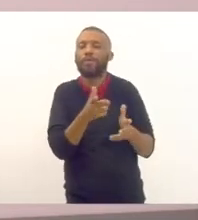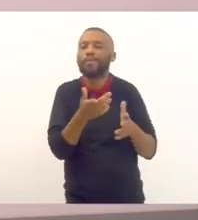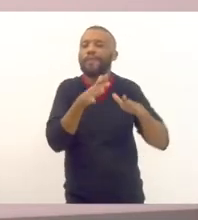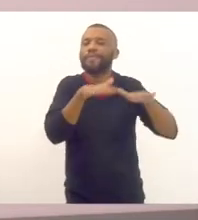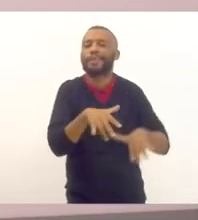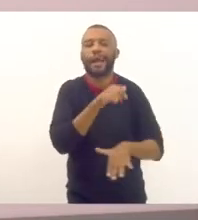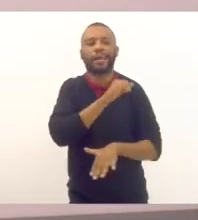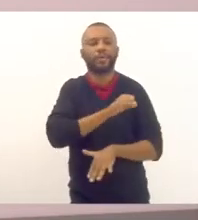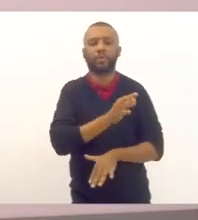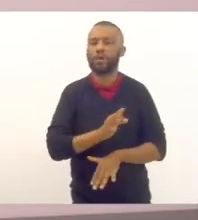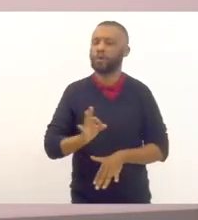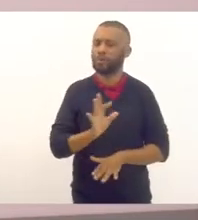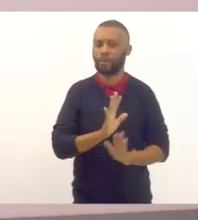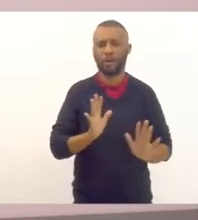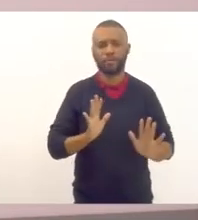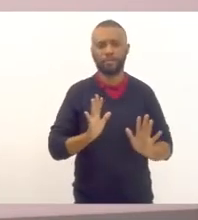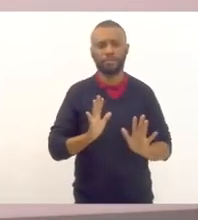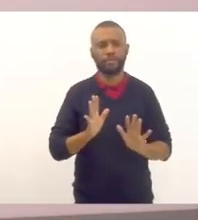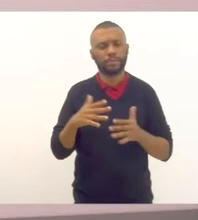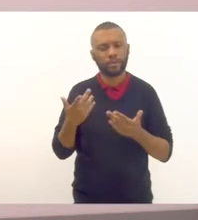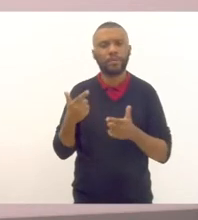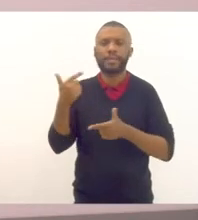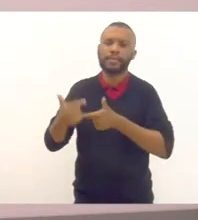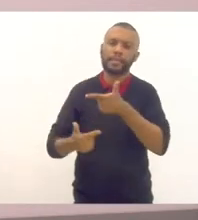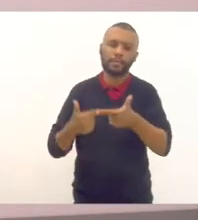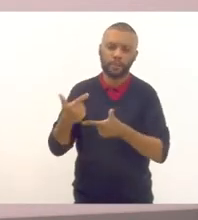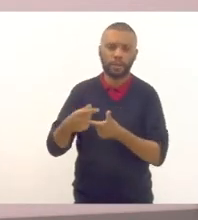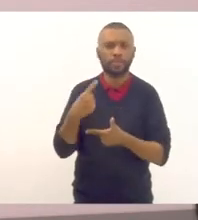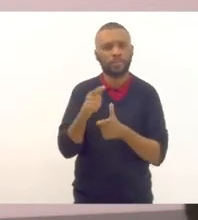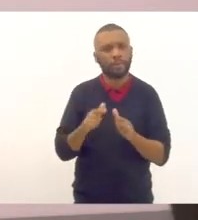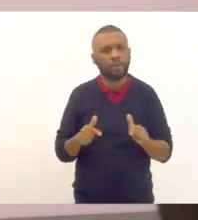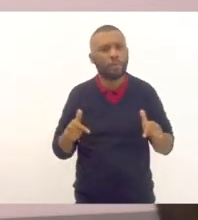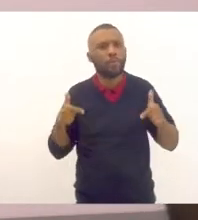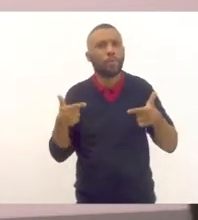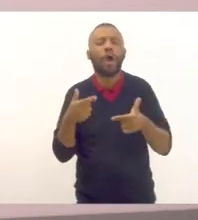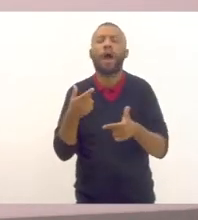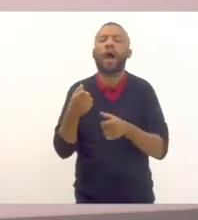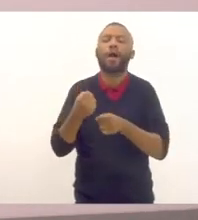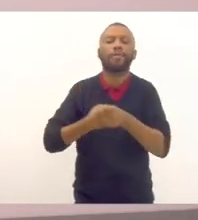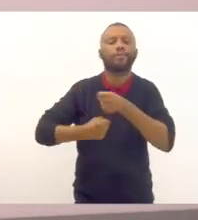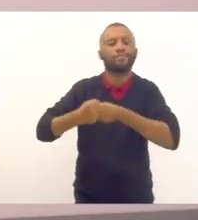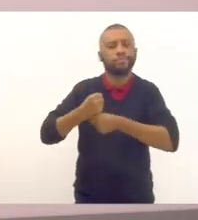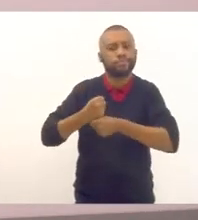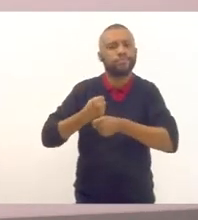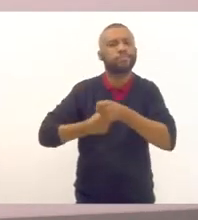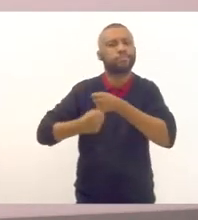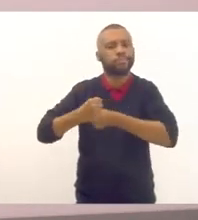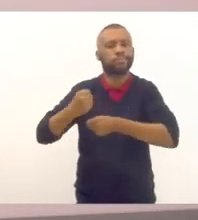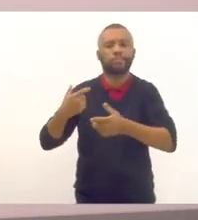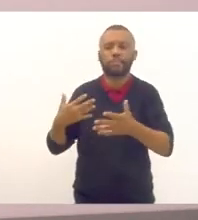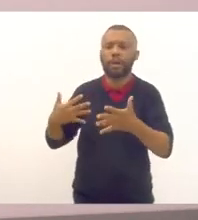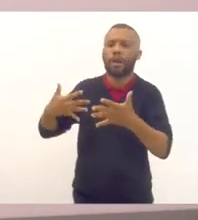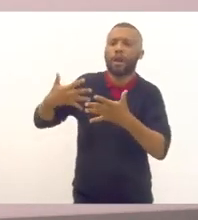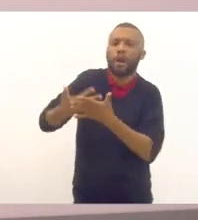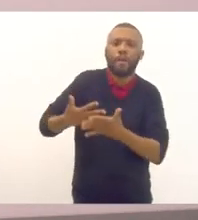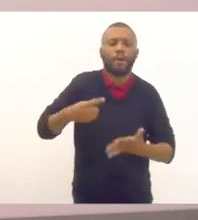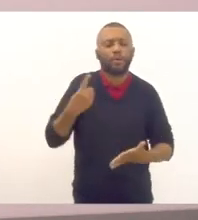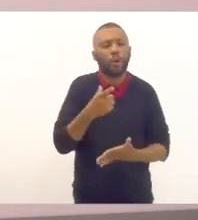Janeiro. E é esse trabalho que a gente vem realizando há alguns anos para que a gente